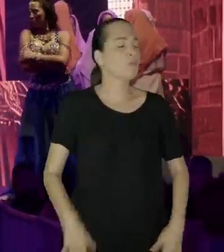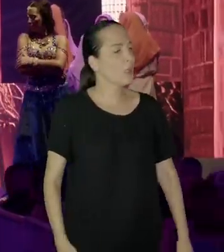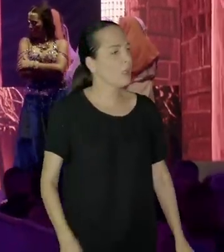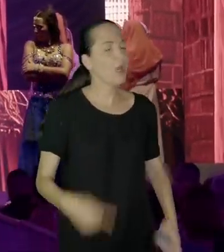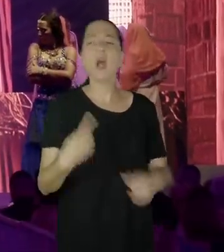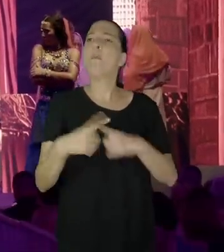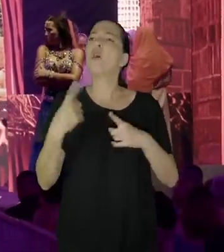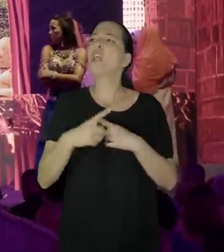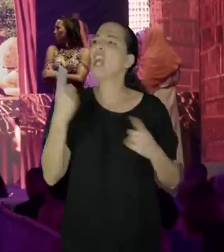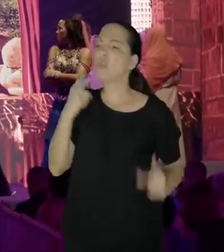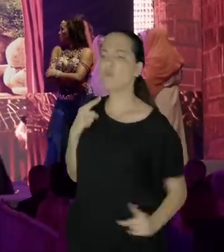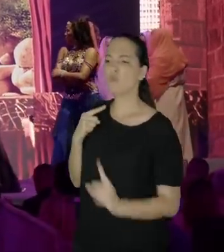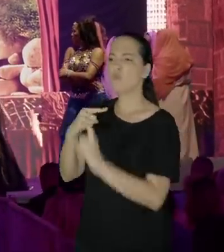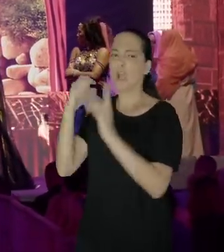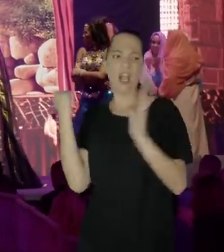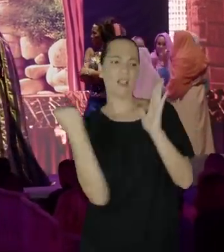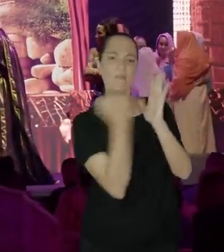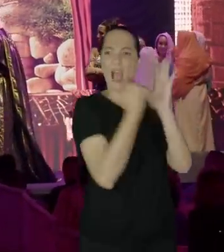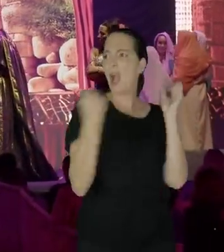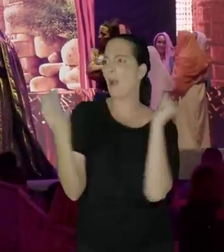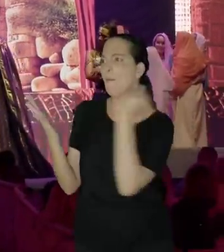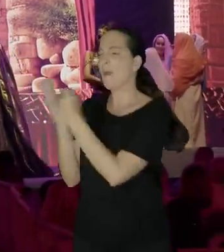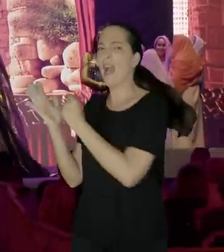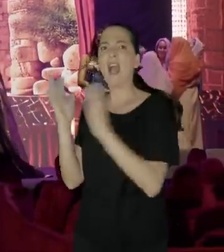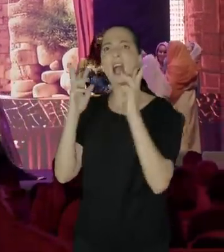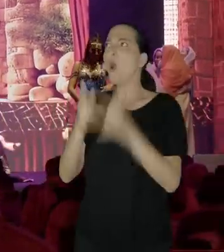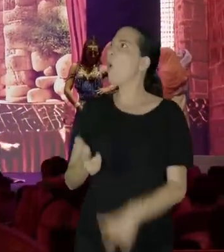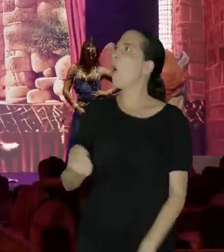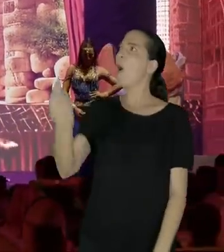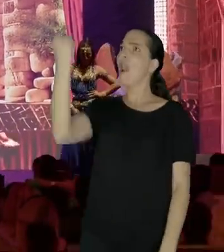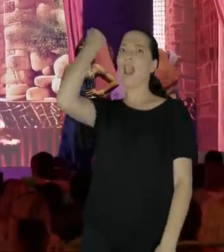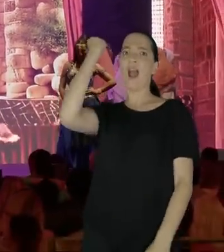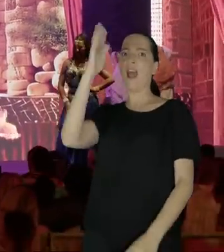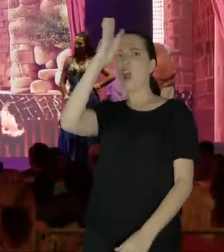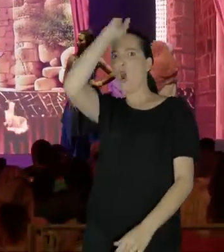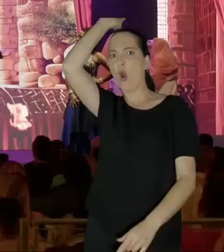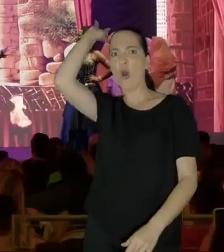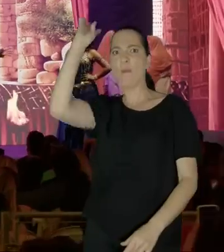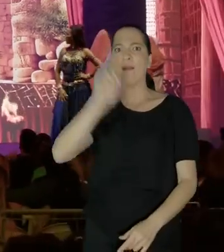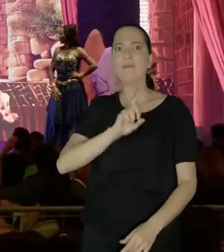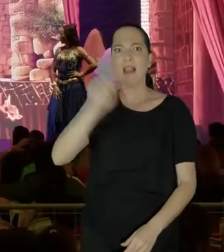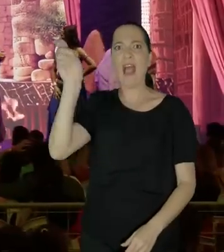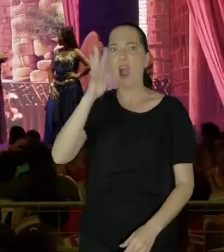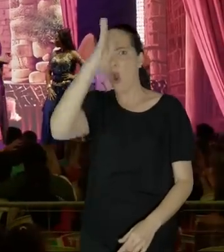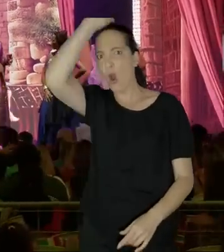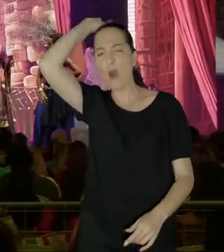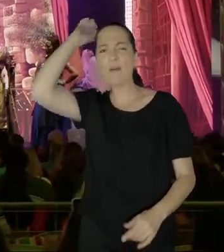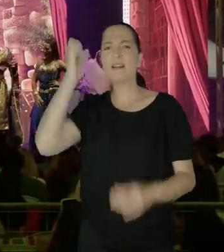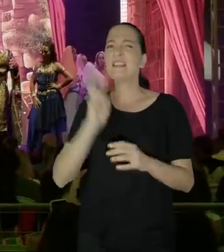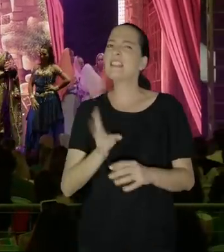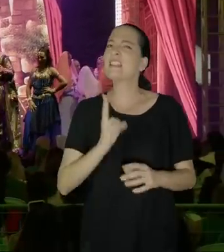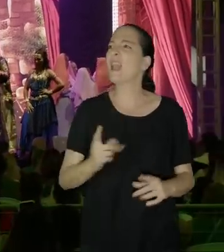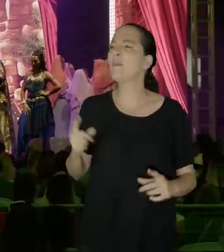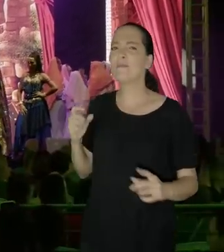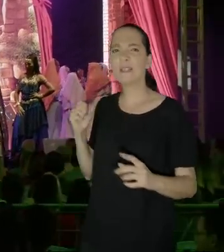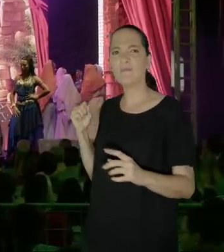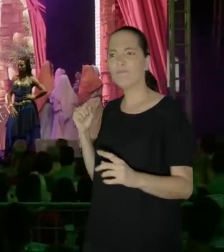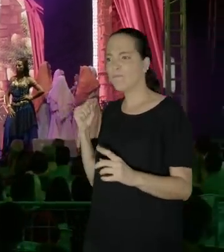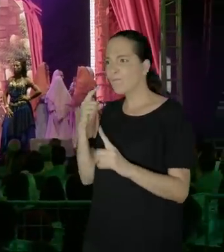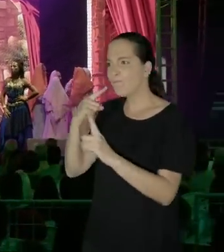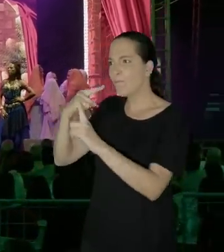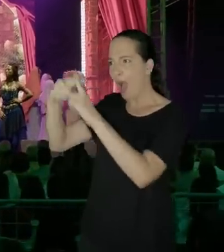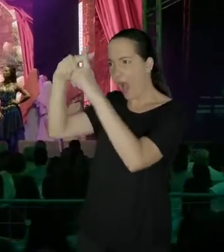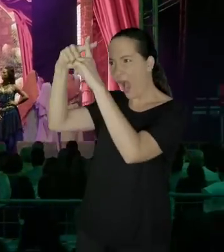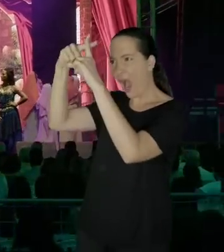não o crucifique? Siga o exemplo dos nossos amigos romanos, que coloca os criminosos todos numa